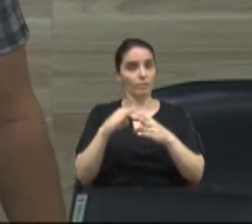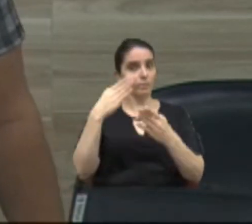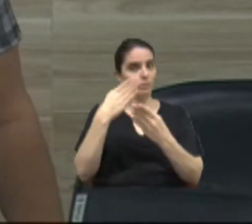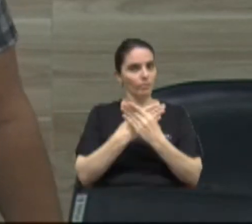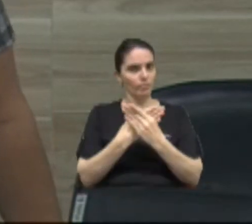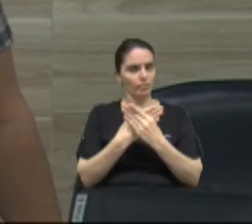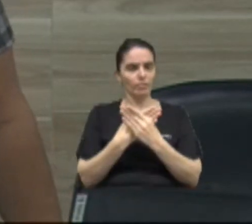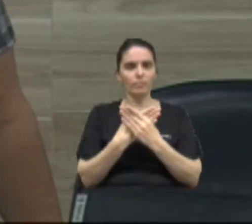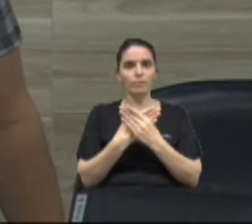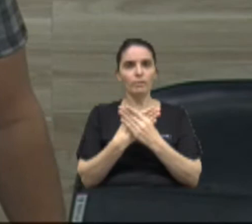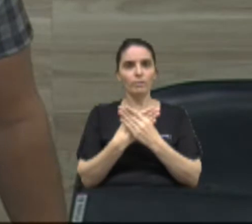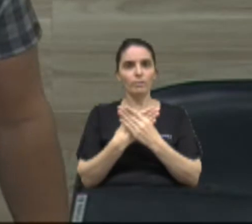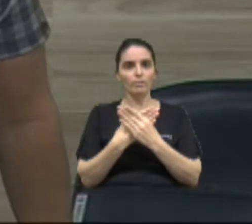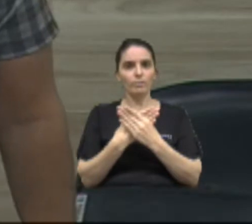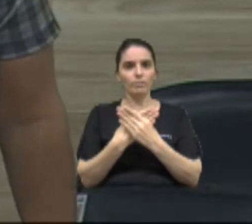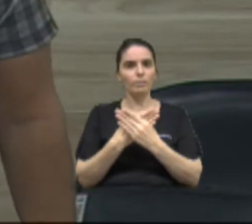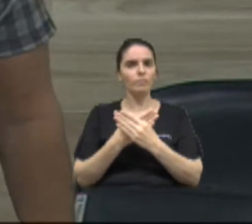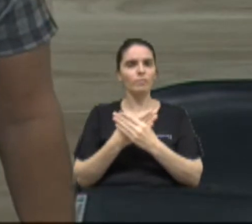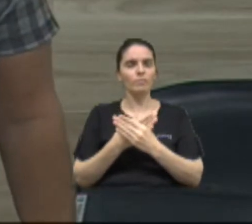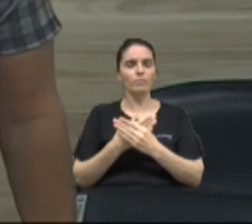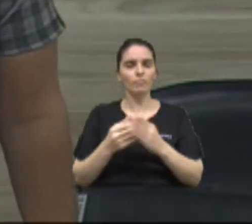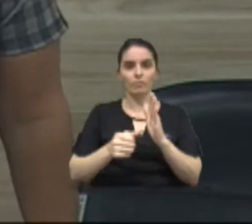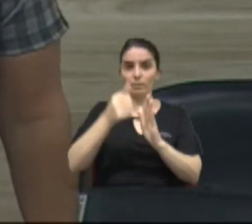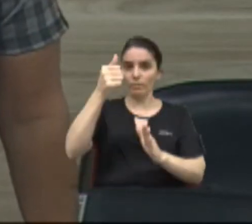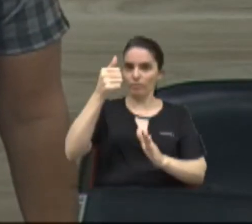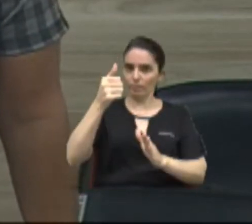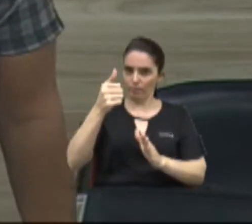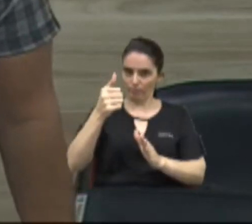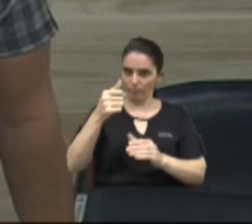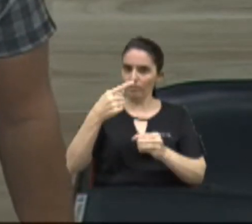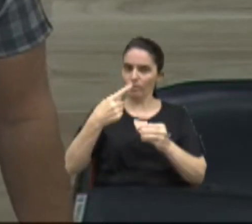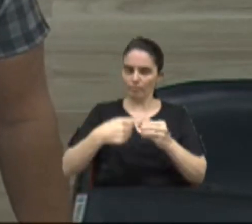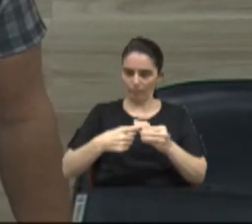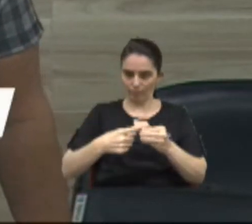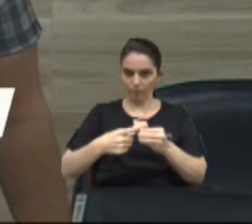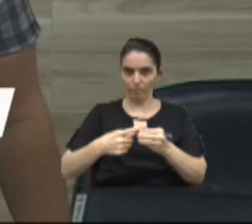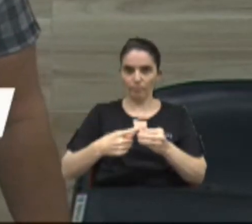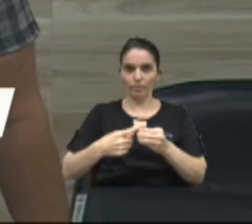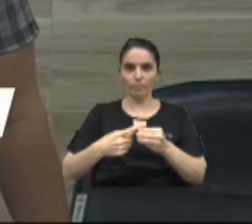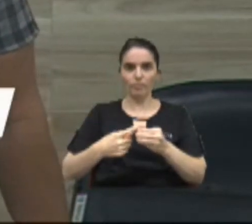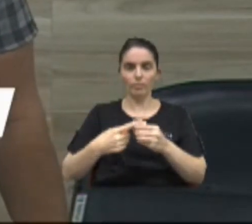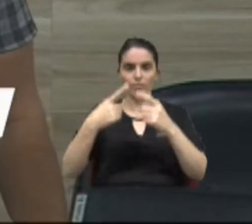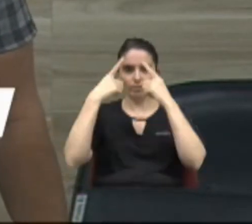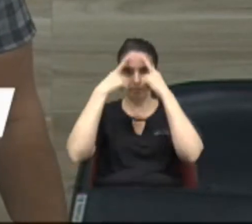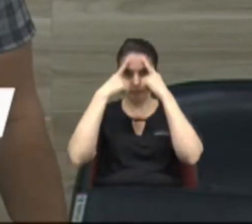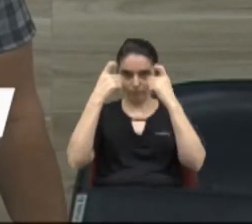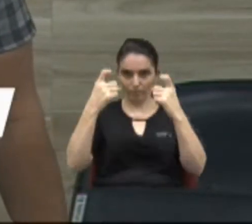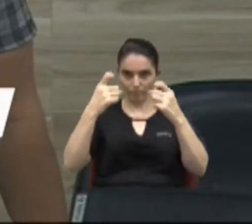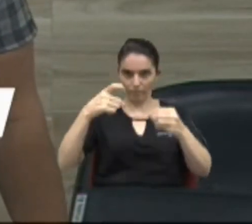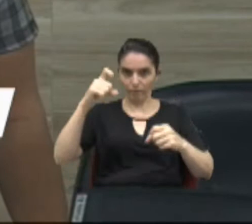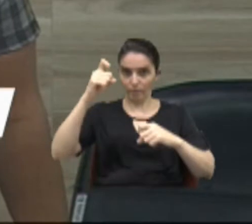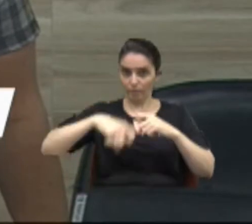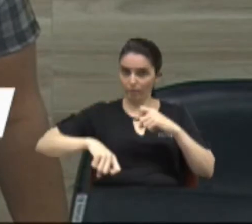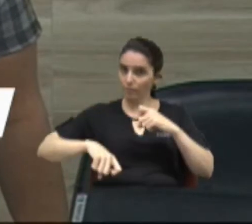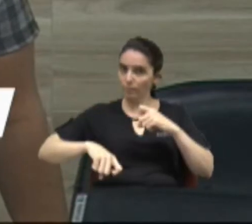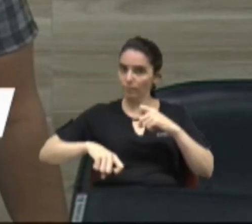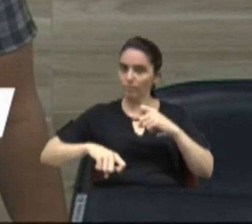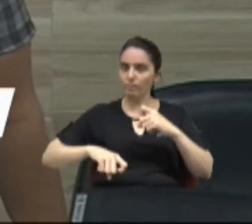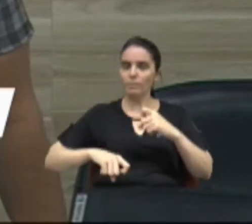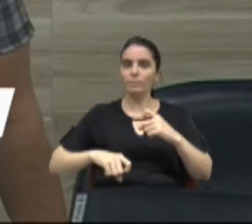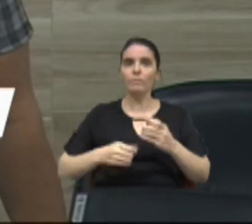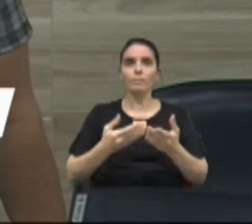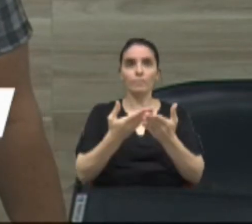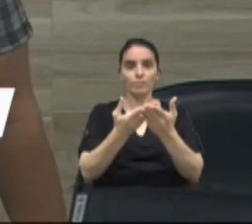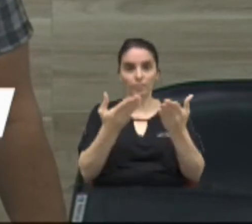forma piloto em nossa cidade quanto à violência sexual. A vocês